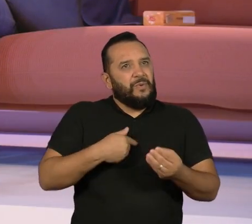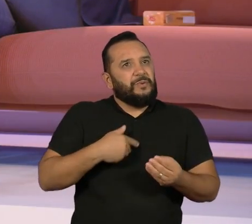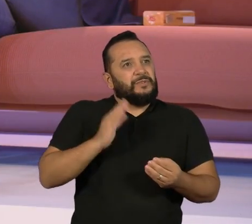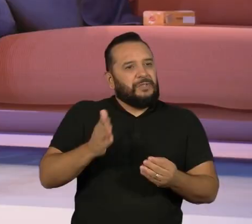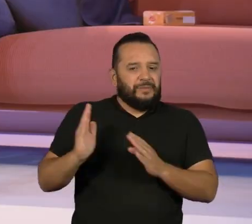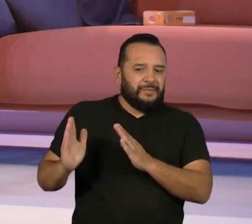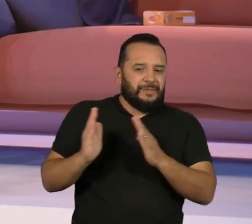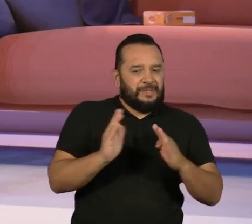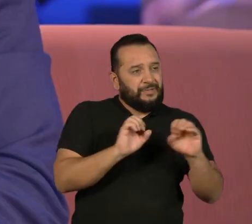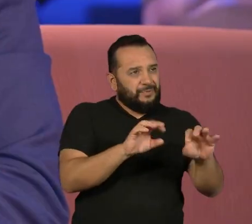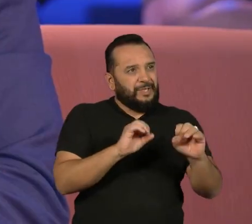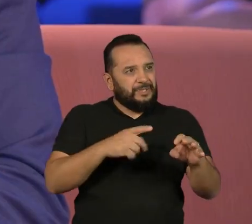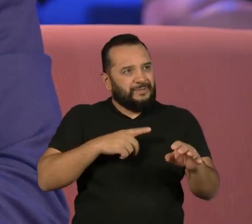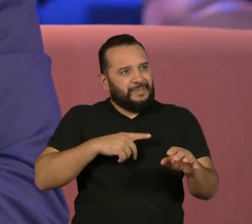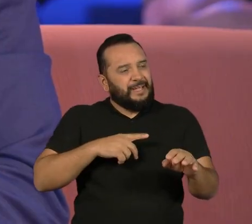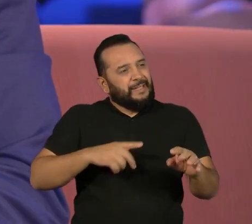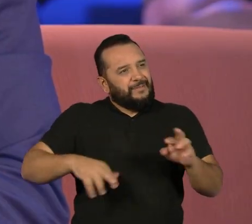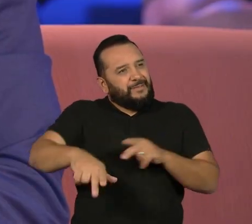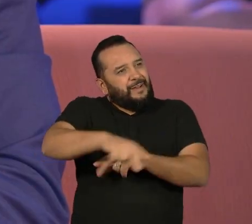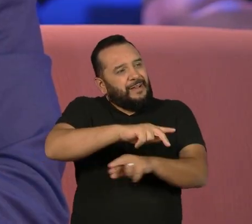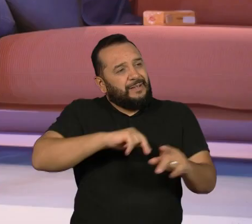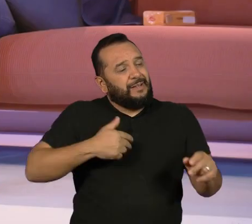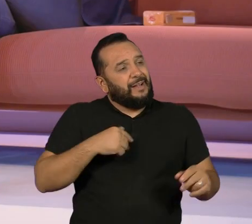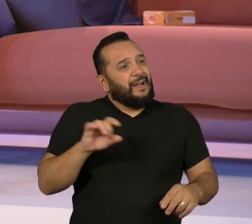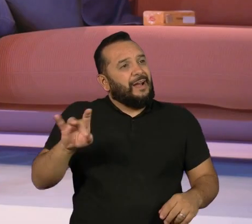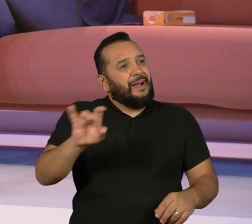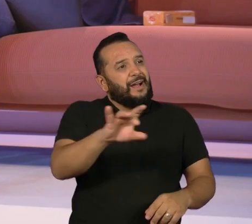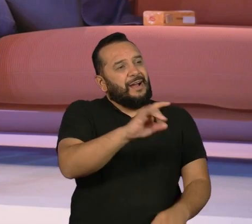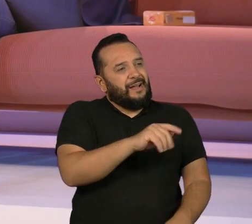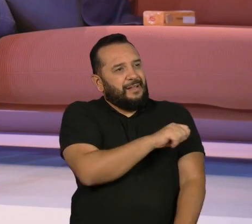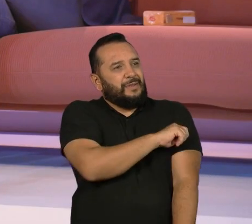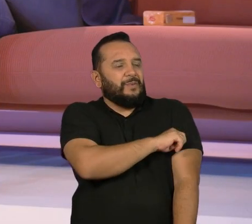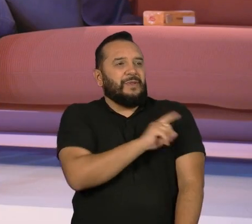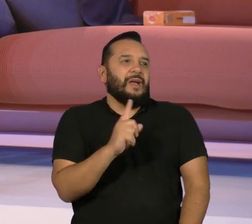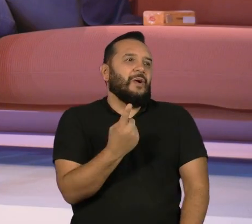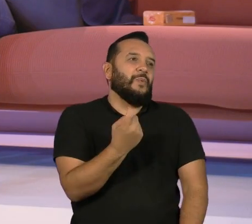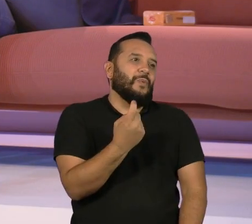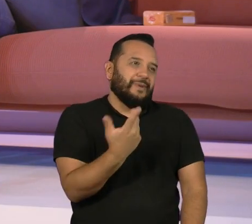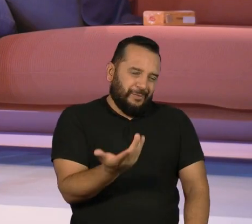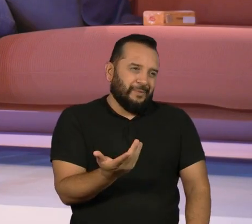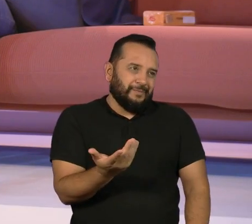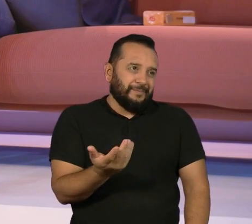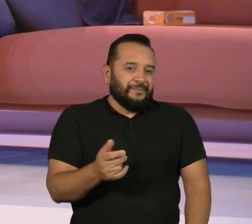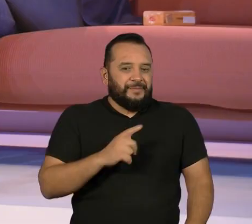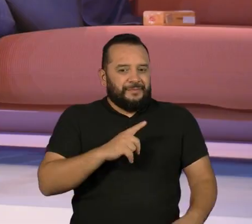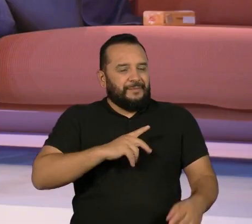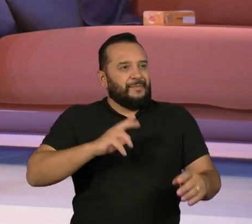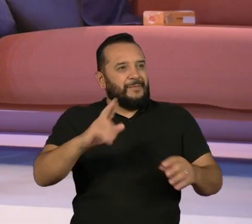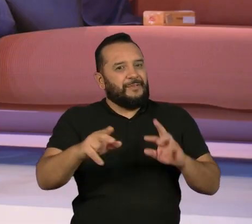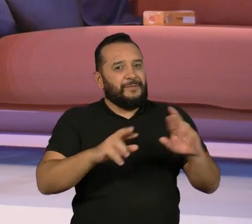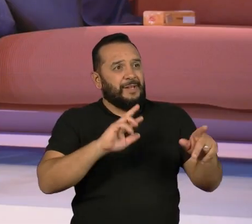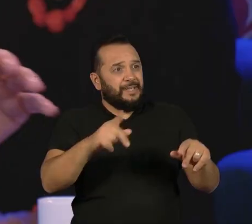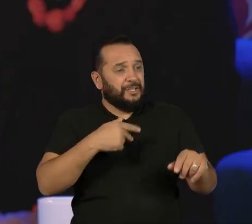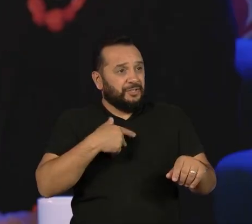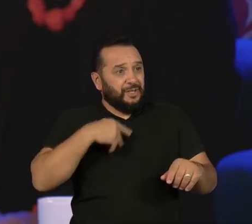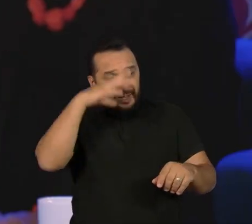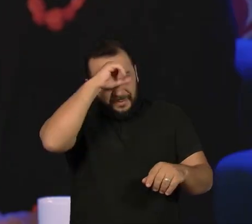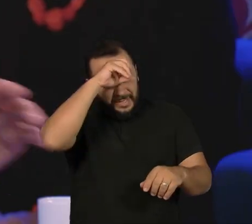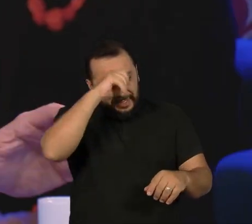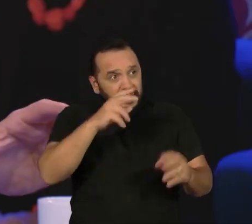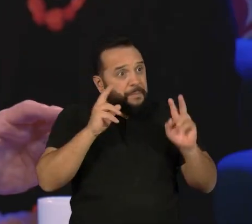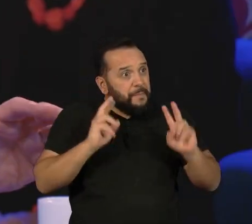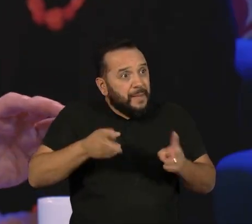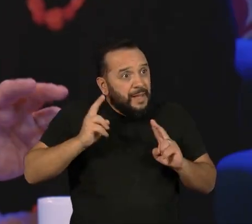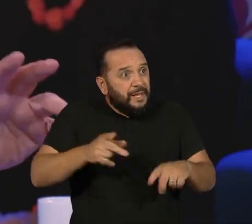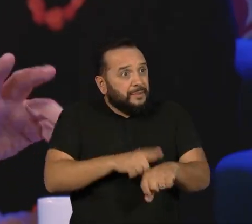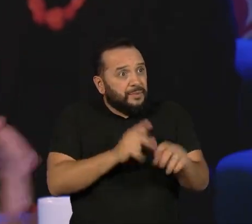processo educativo. Saber que cada aluno é um é diferente do outro. As pessoas não têm que aprender no mesmo tempo, no mesmo